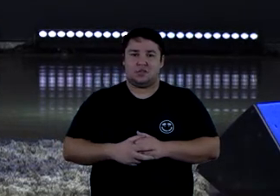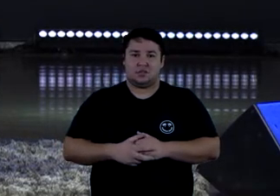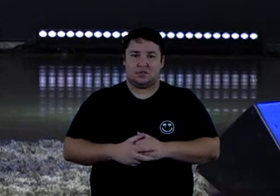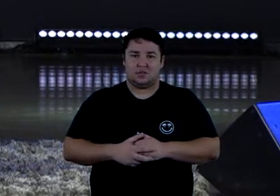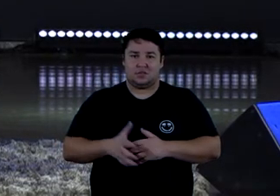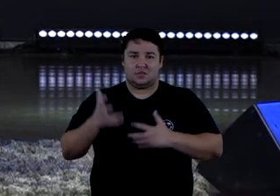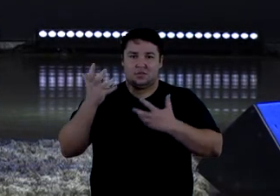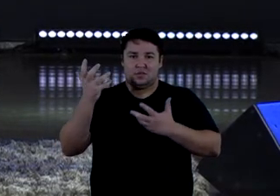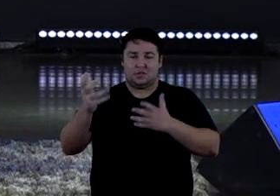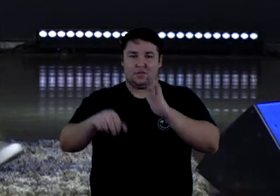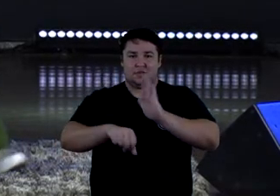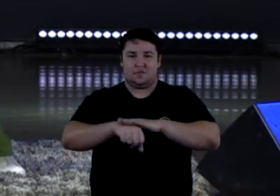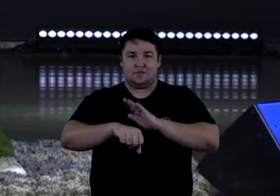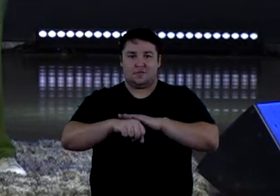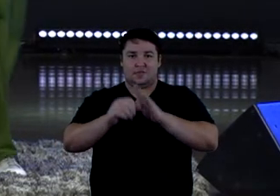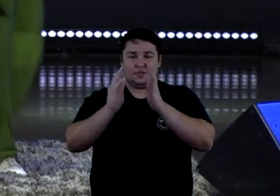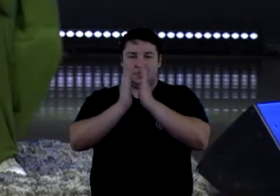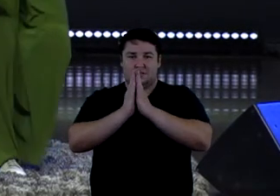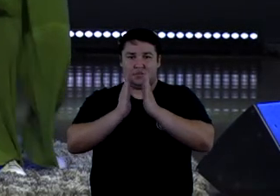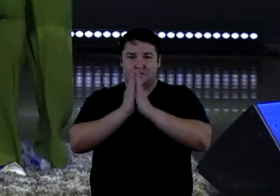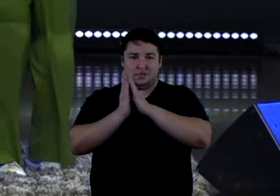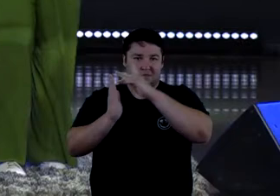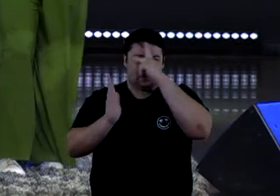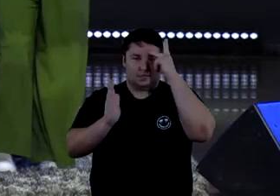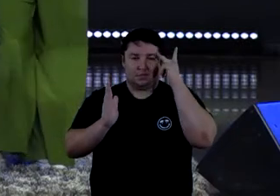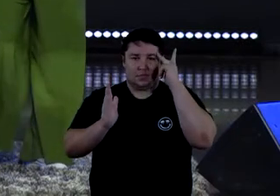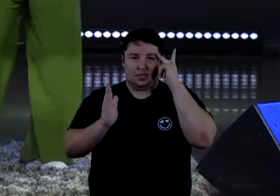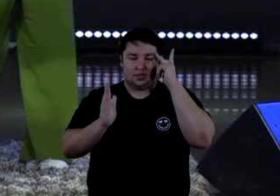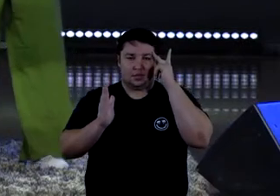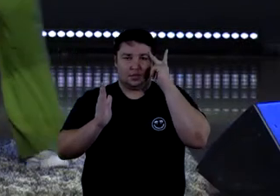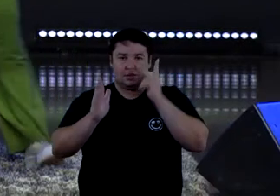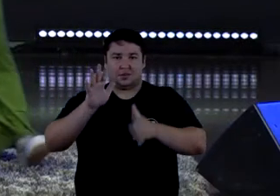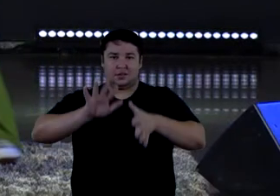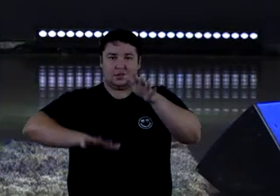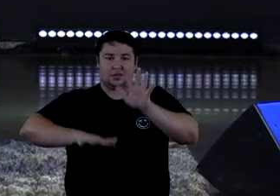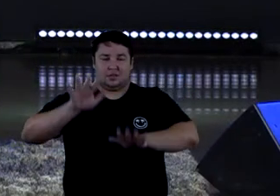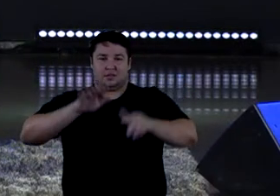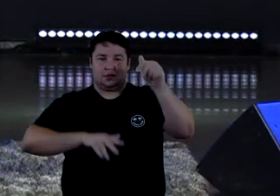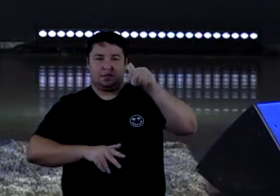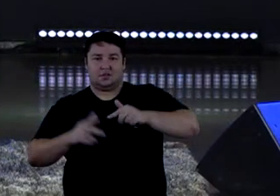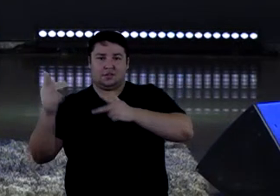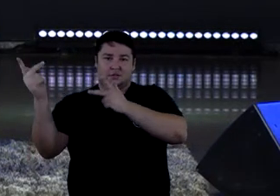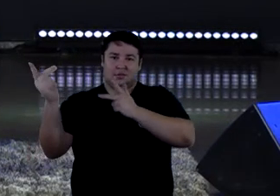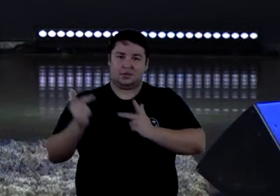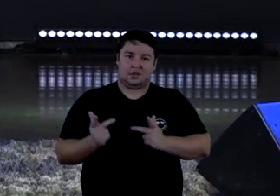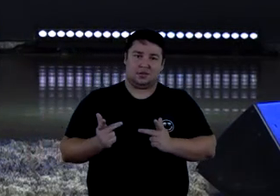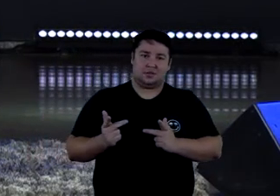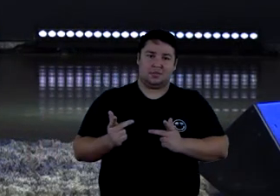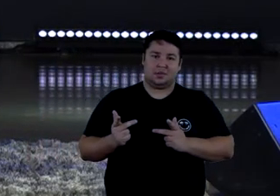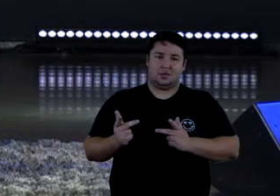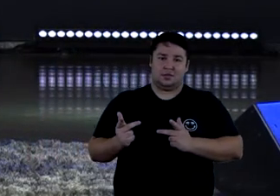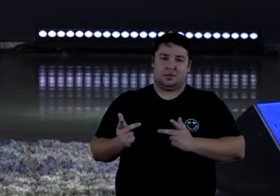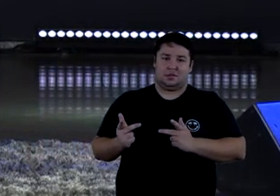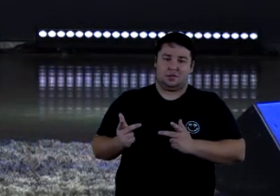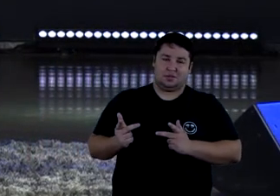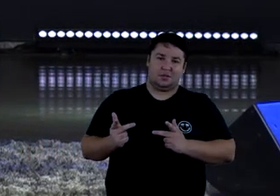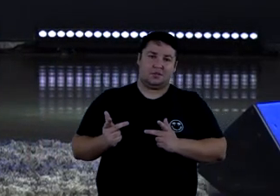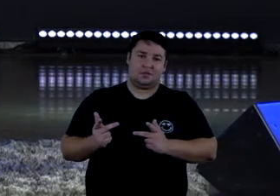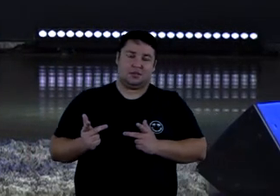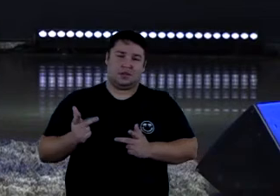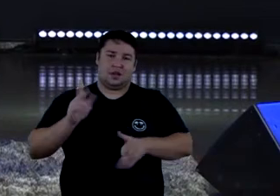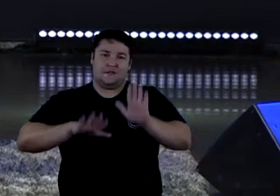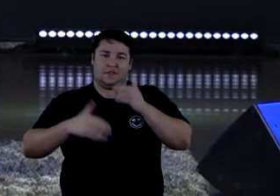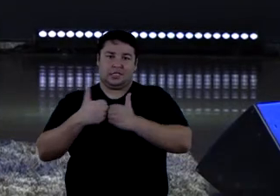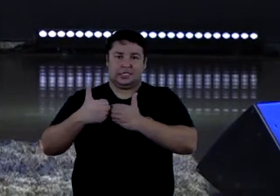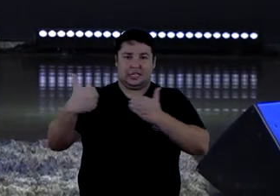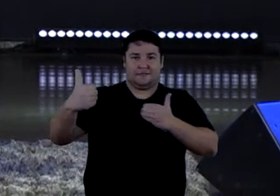Eu quero fazer uma oração pelas pessoas que talvez estejam aqui nos visitando, ou talvez você se